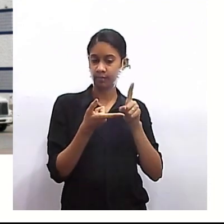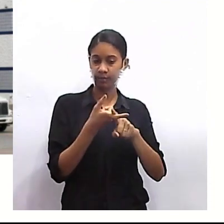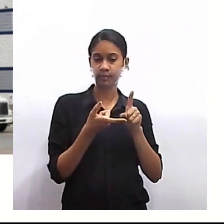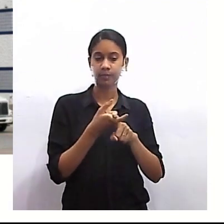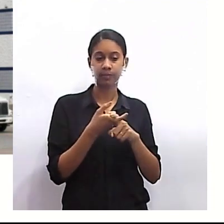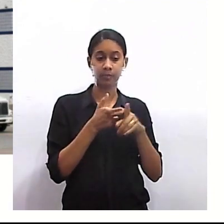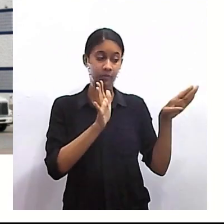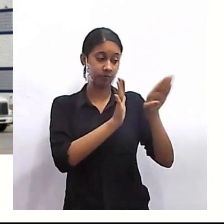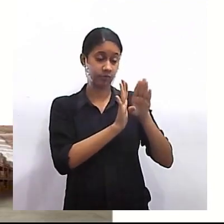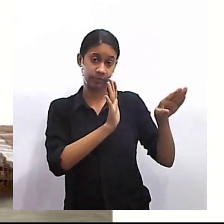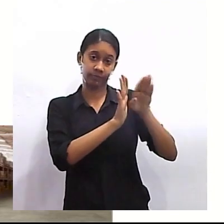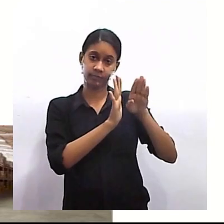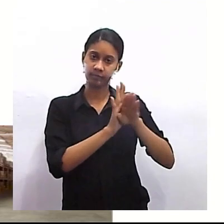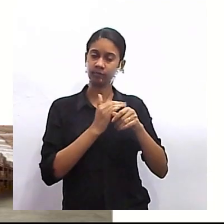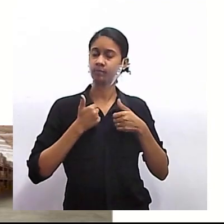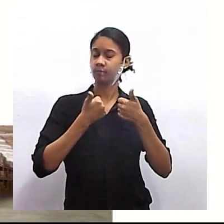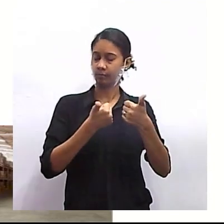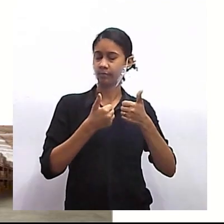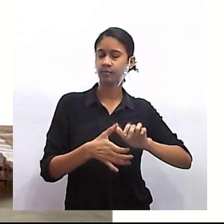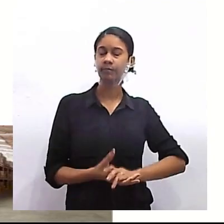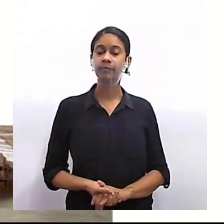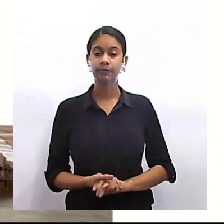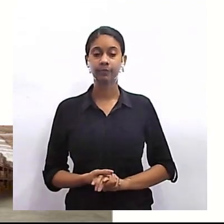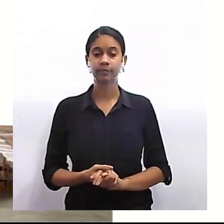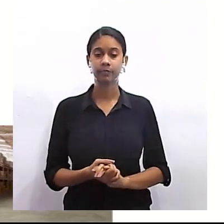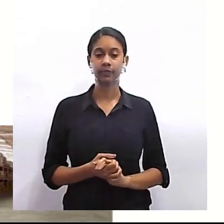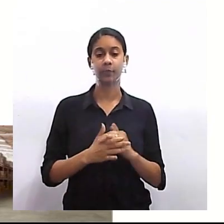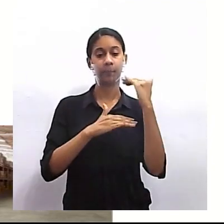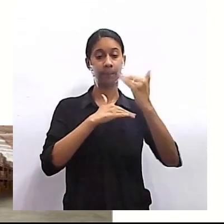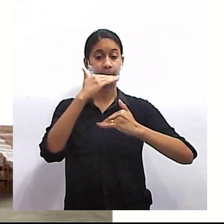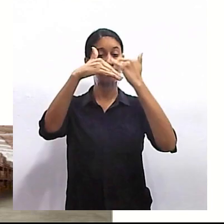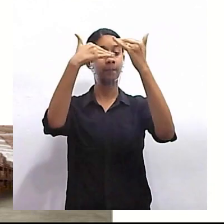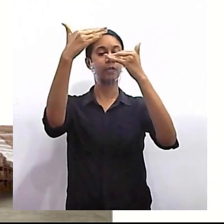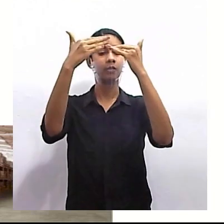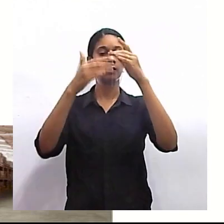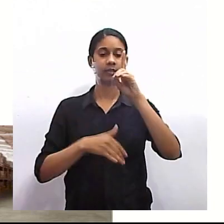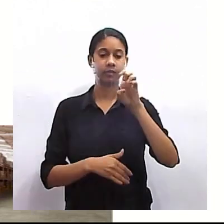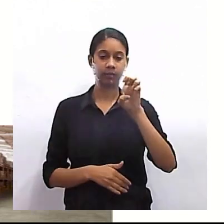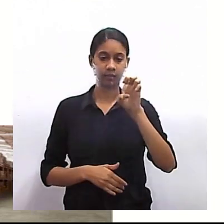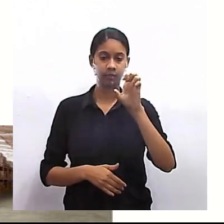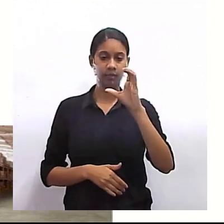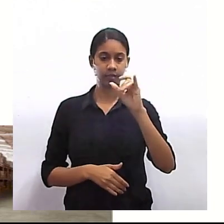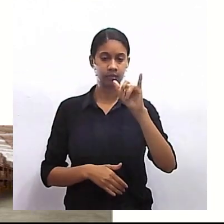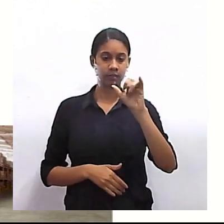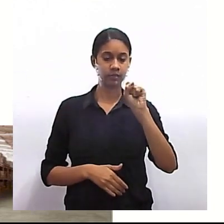mesmo tempo. Pode passar, professor Tiago. O processo decisório de implantação do centro